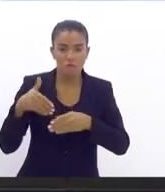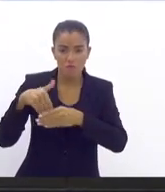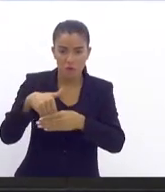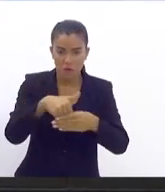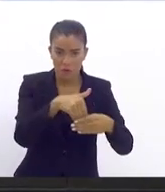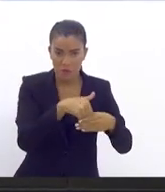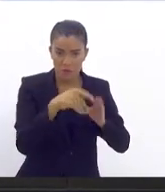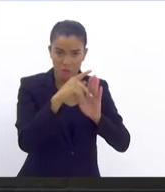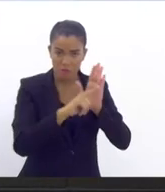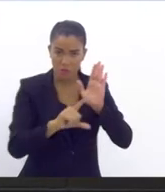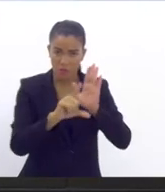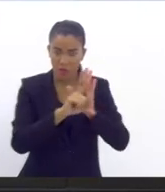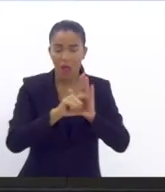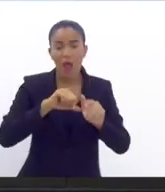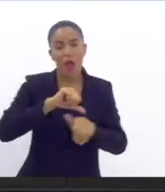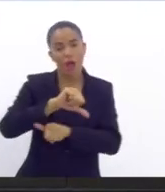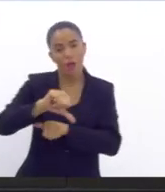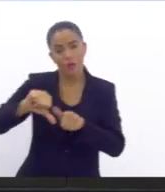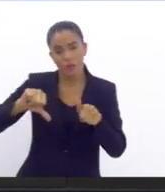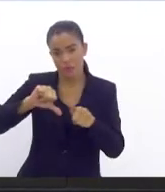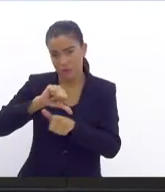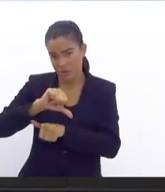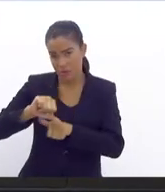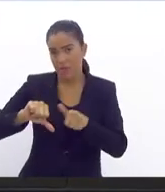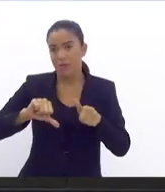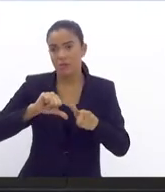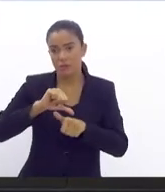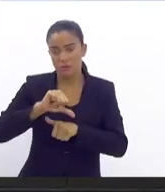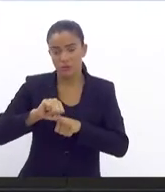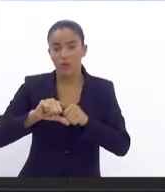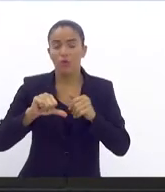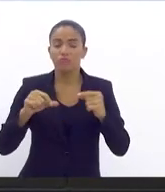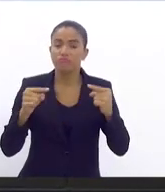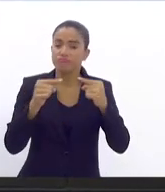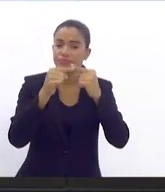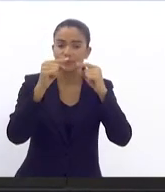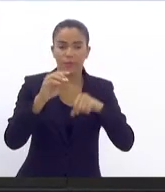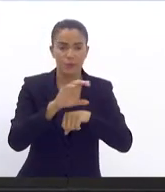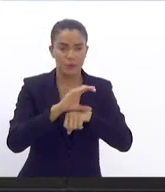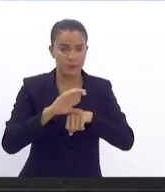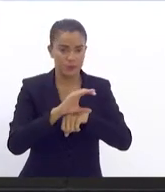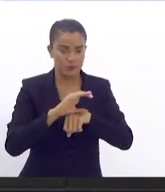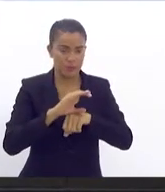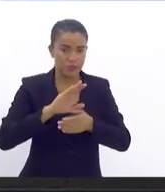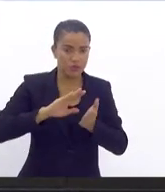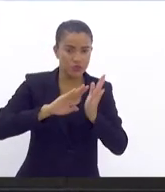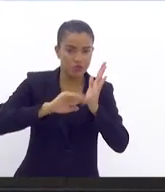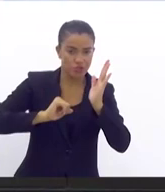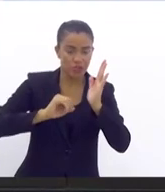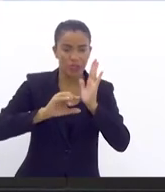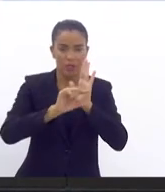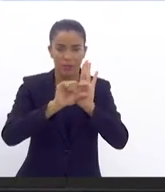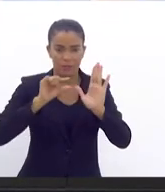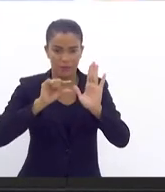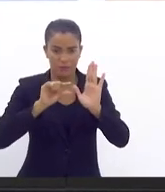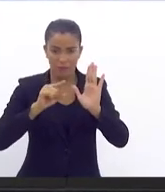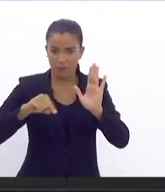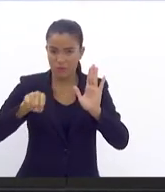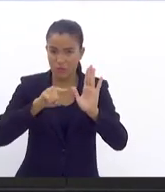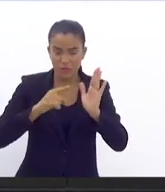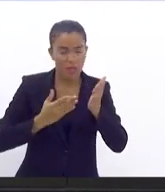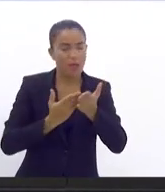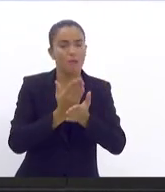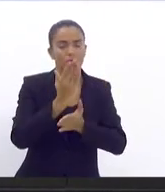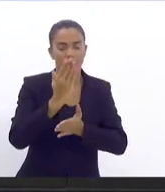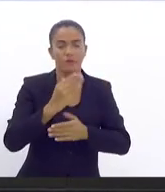o projeto alterado, qual seja, apenas pela constitucionalidade, sem emendas. Senhores que aprovam, permaneçam como estão,